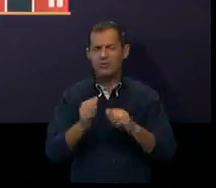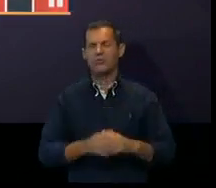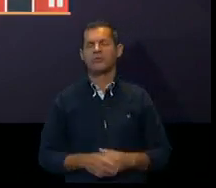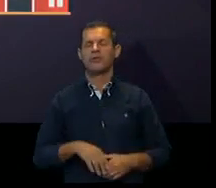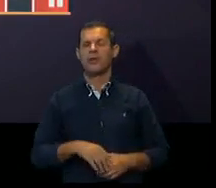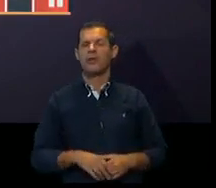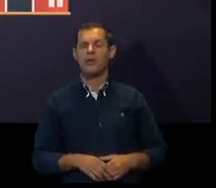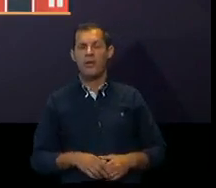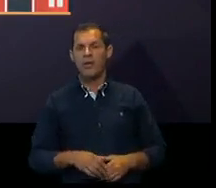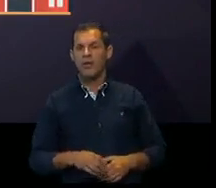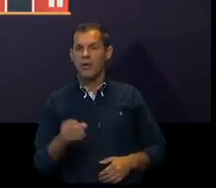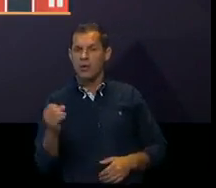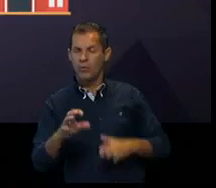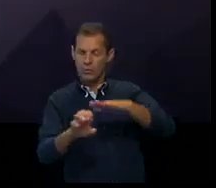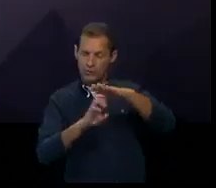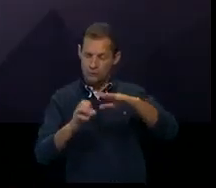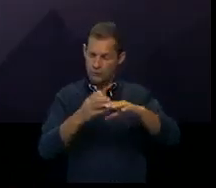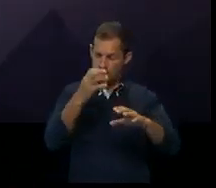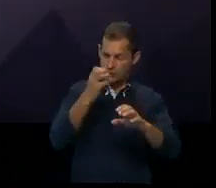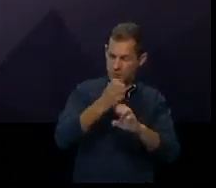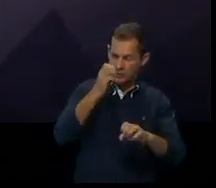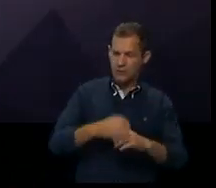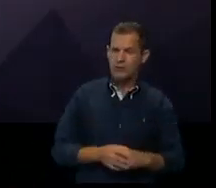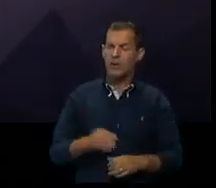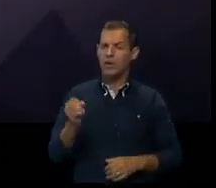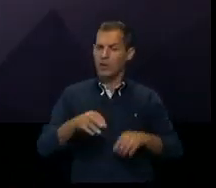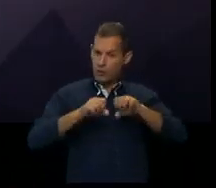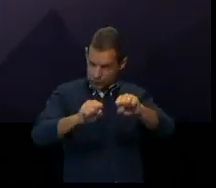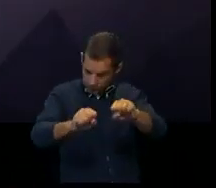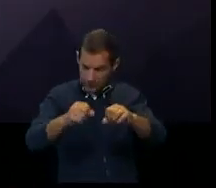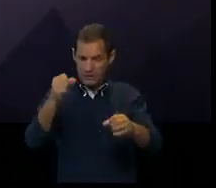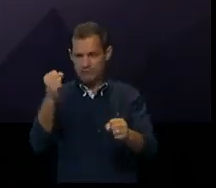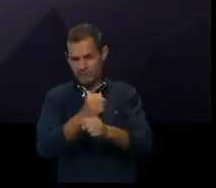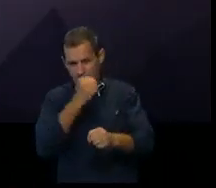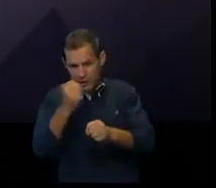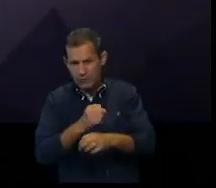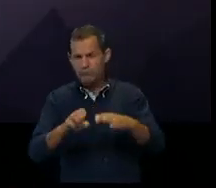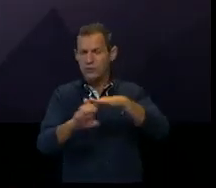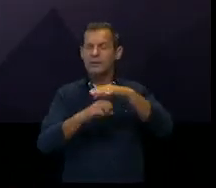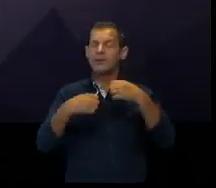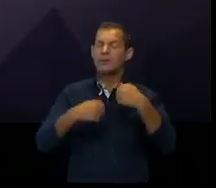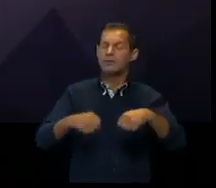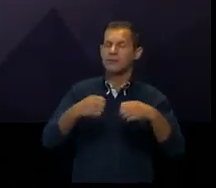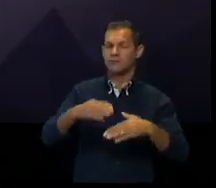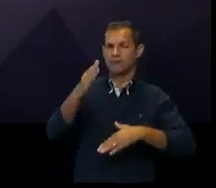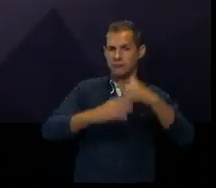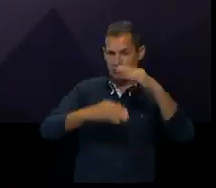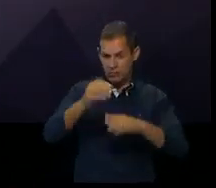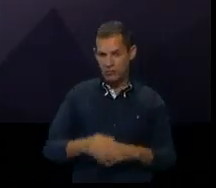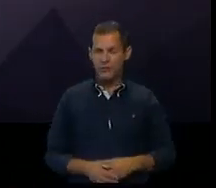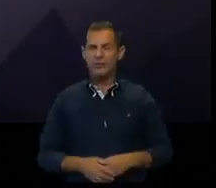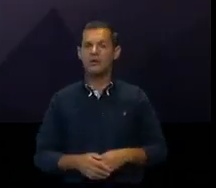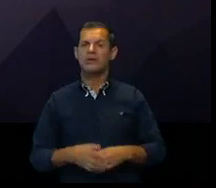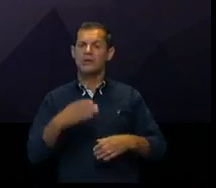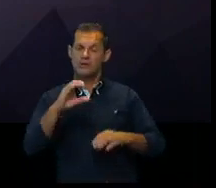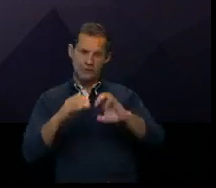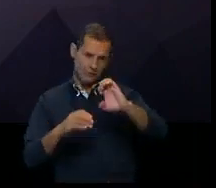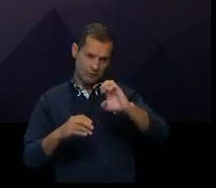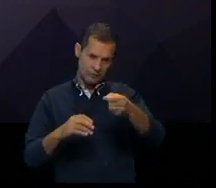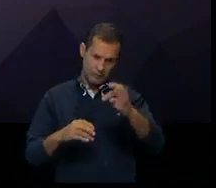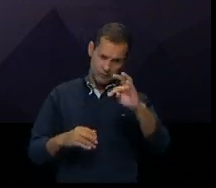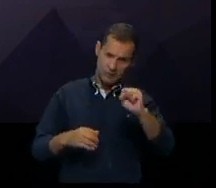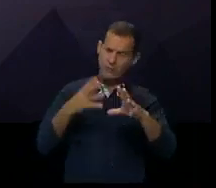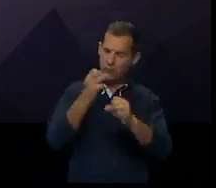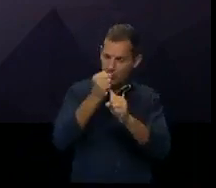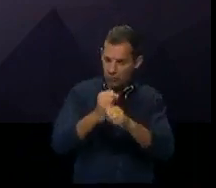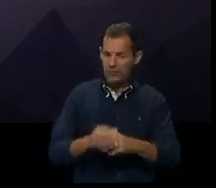com a nova construtora Padawan S.A. Nova no mercado, a construtora precisa de profissionais da área de exatas para lhes ajudar no cálculo